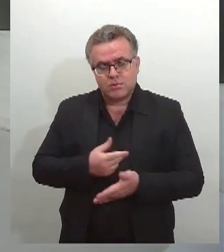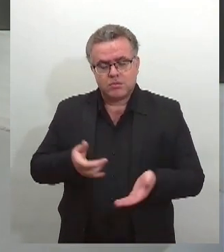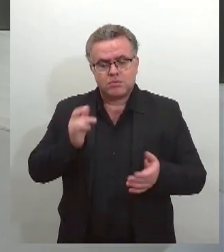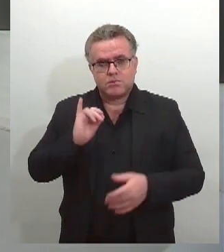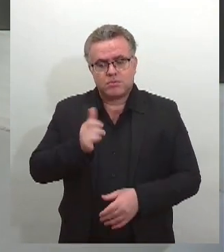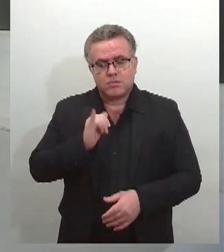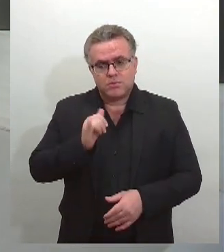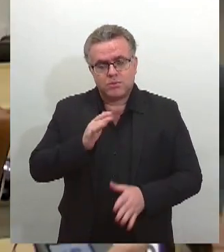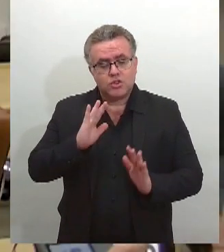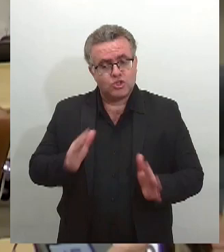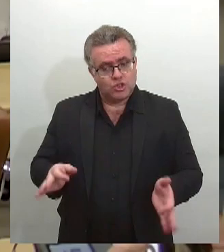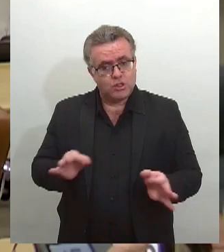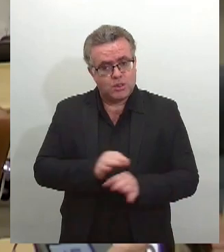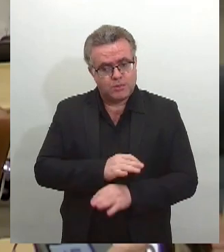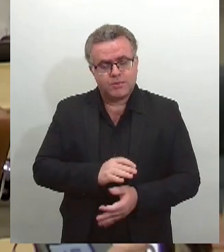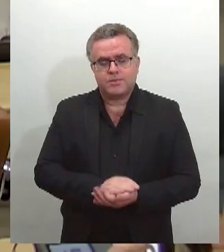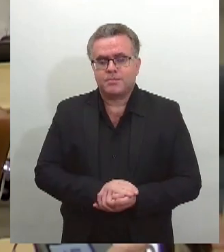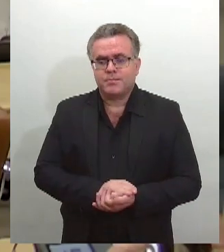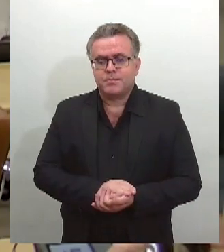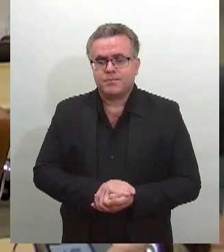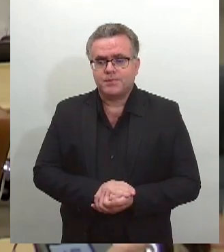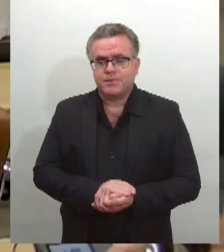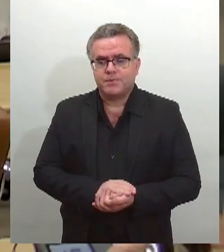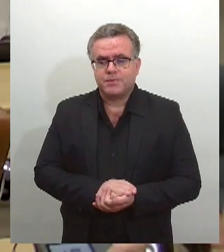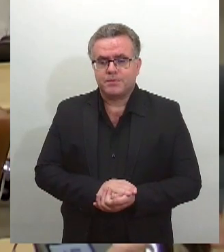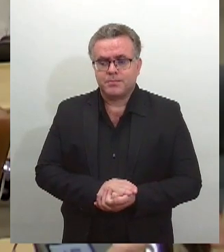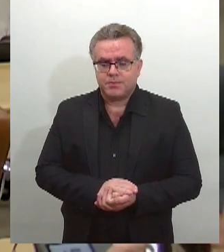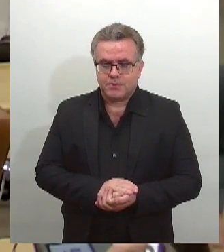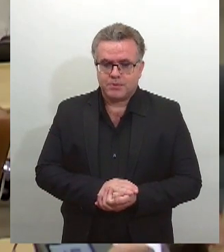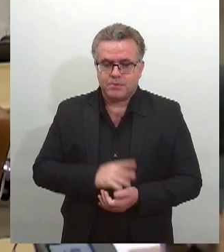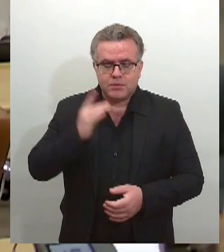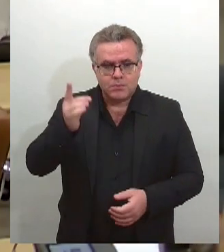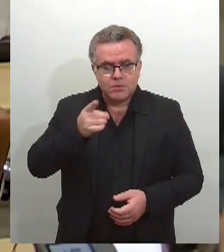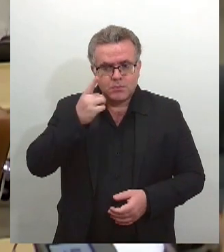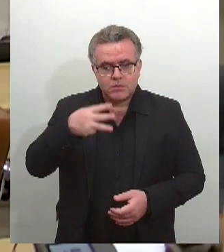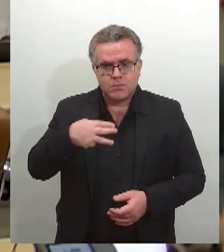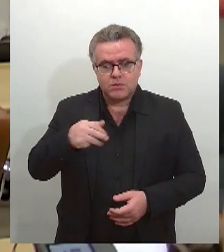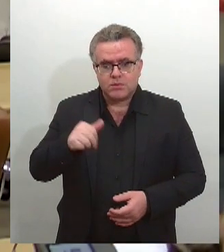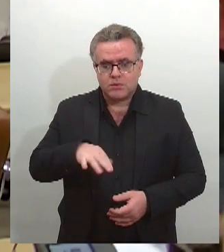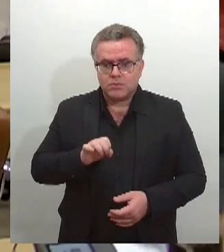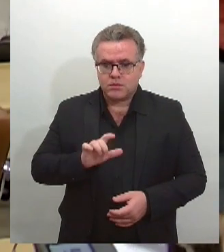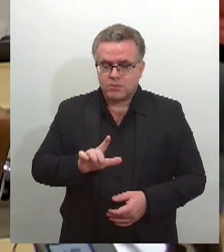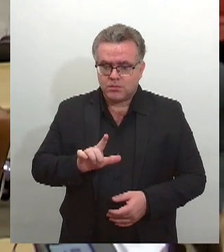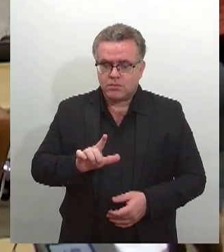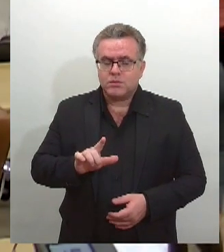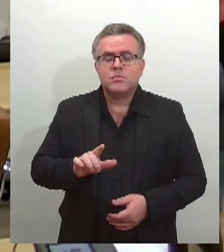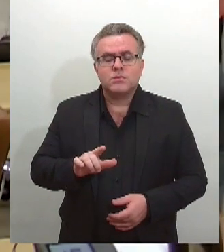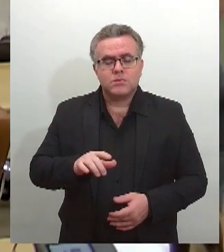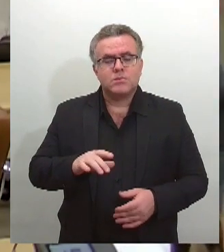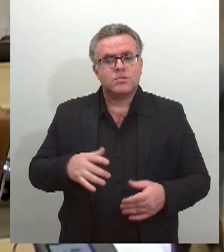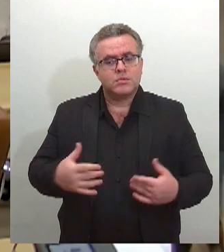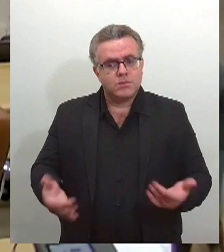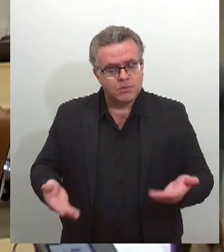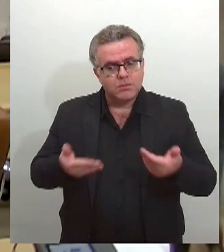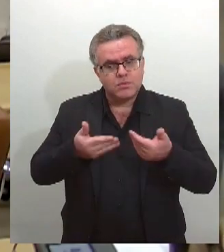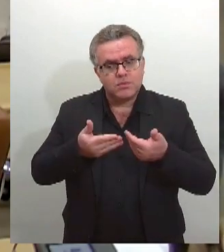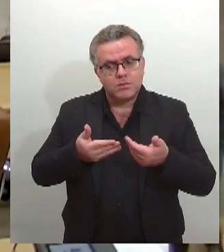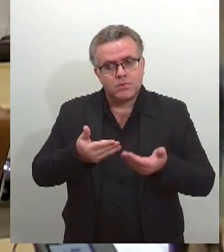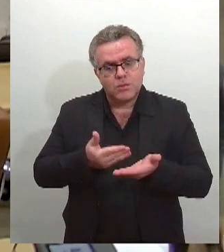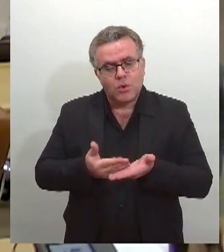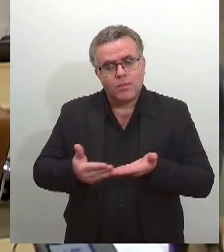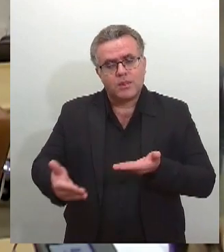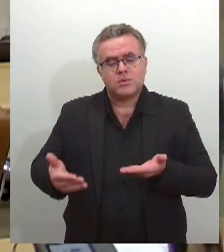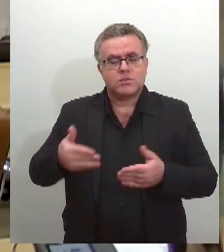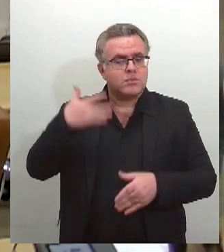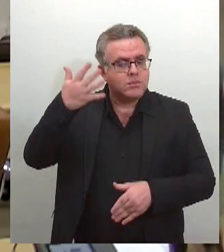pelos deputados. O deputado Manuel Marcos, do PSD, abriu os pronunciamentos na tribuna da